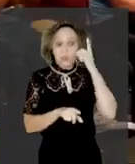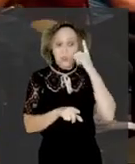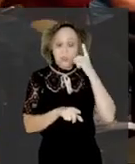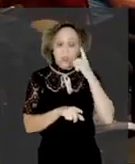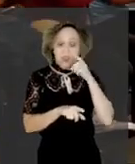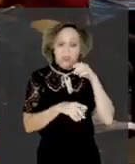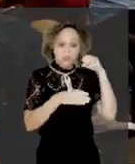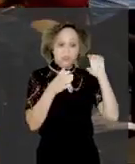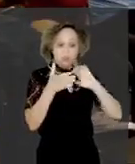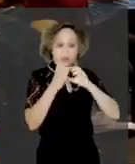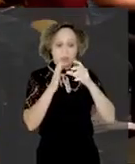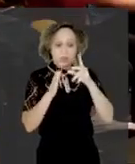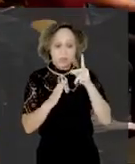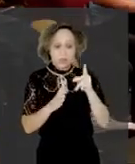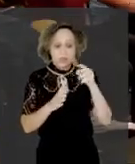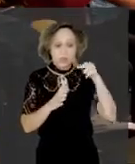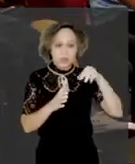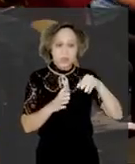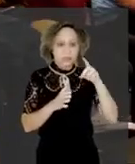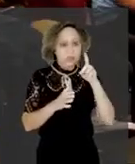Marighella.